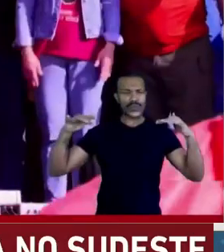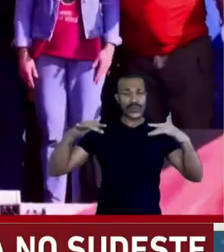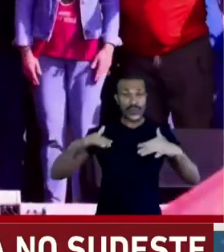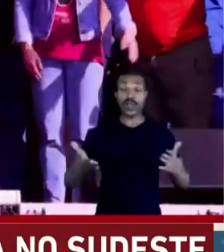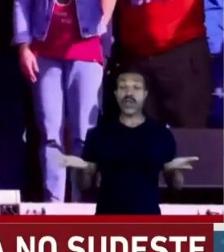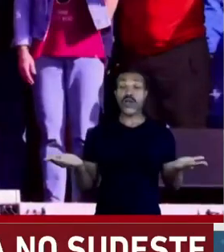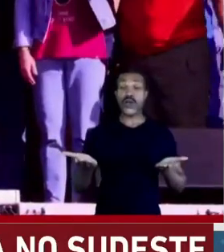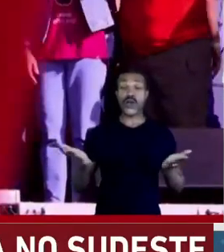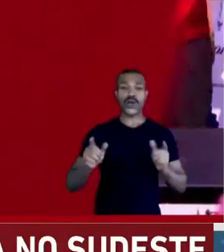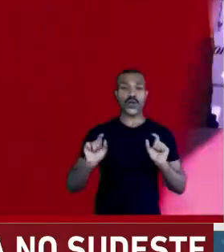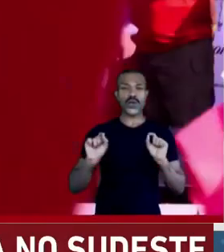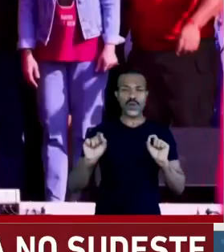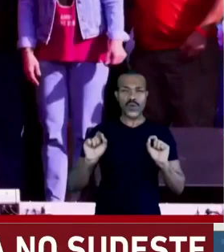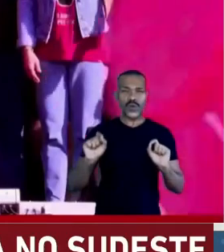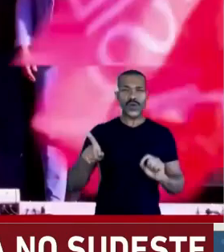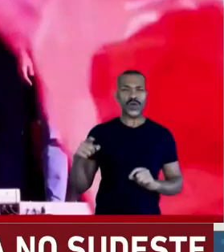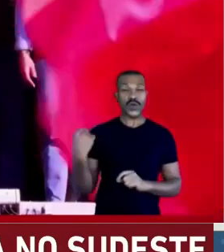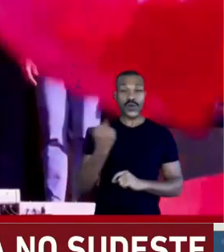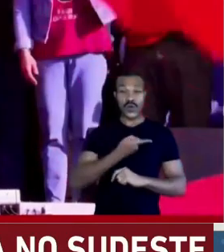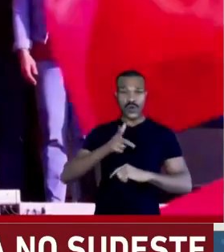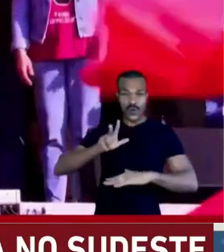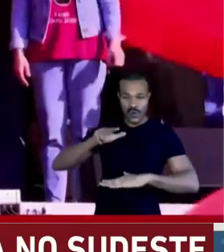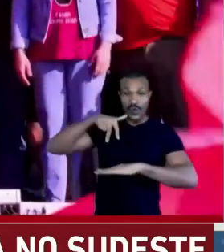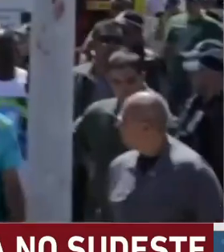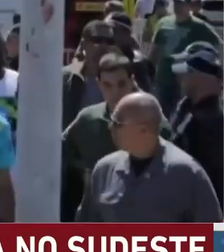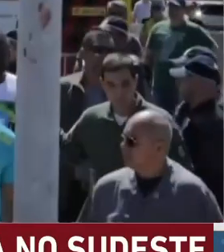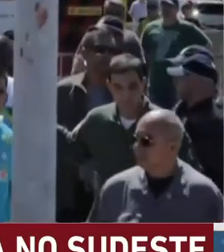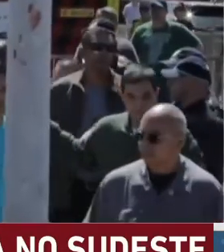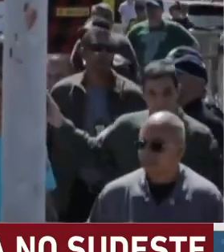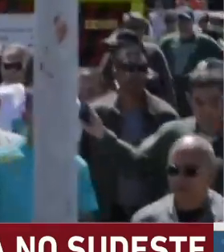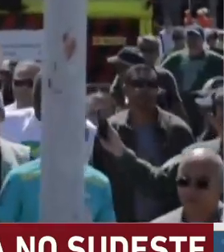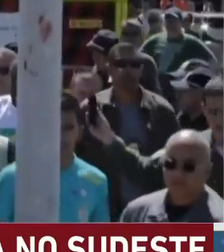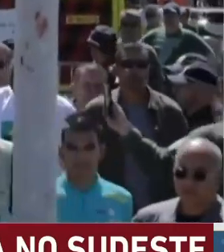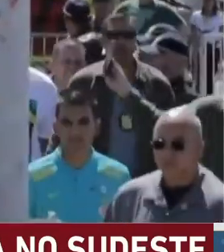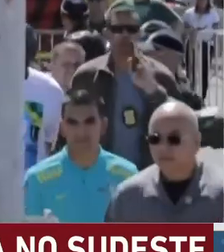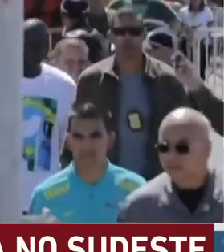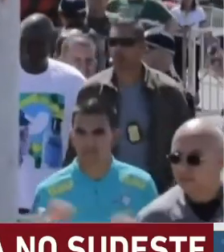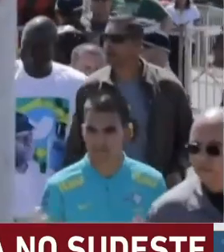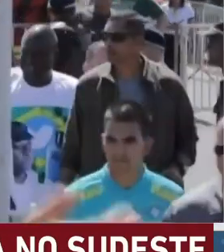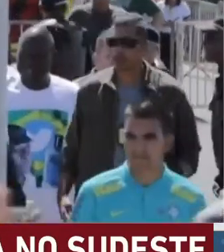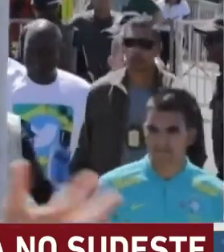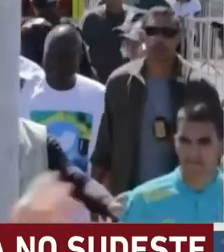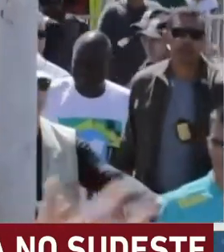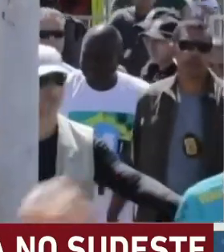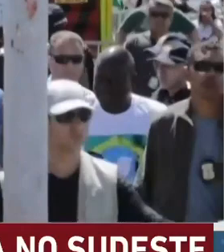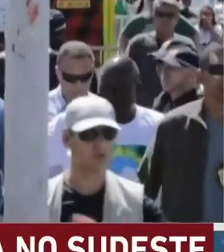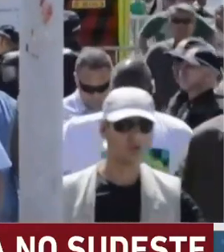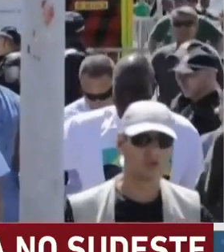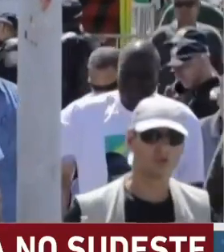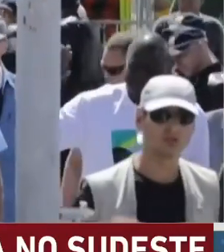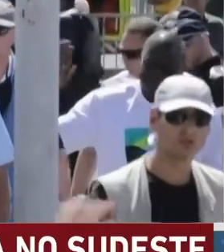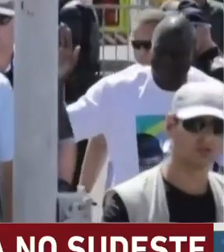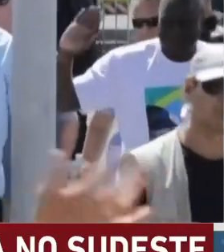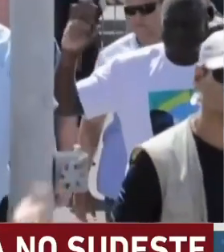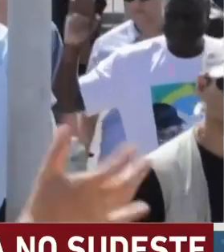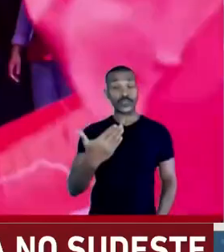Brasil adota de debate na televisão, eles, na minha opinião, não são muito bons. Você coloca vários candidatos, dá um tempo mínimo para